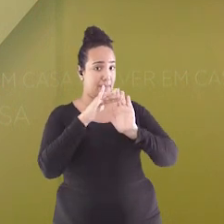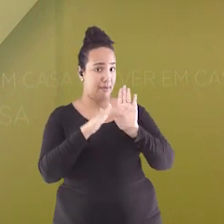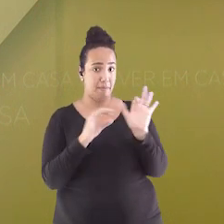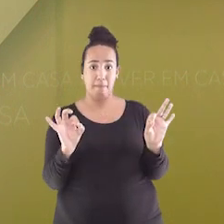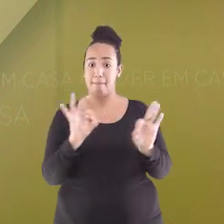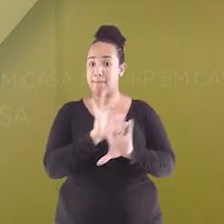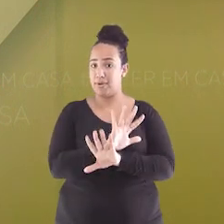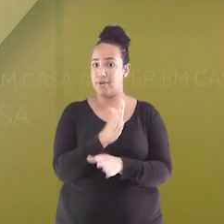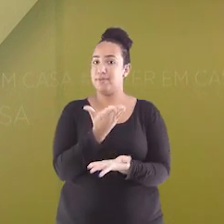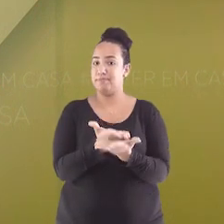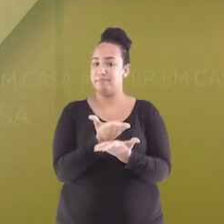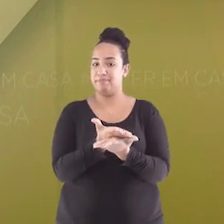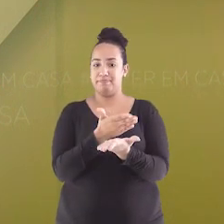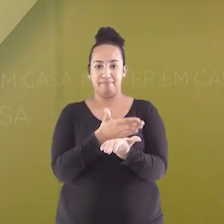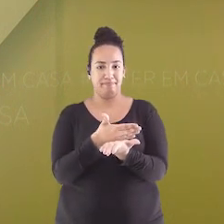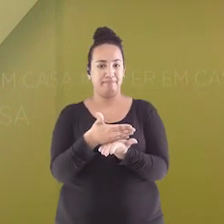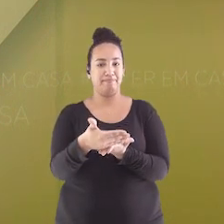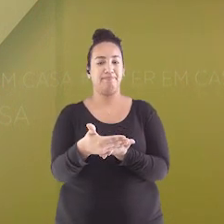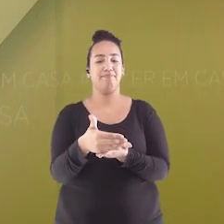Agora, vamos para a nossa aula.